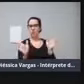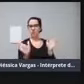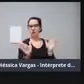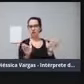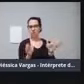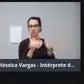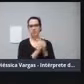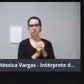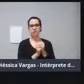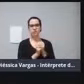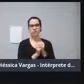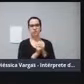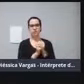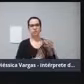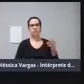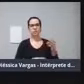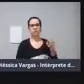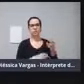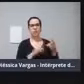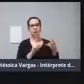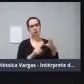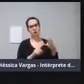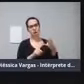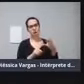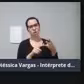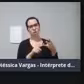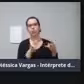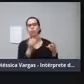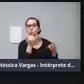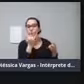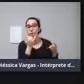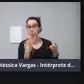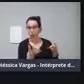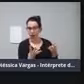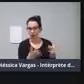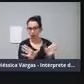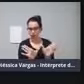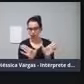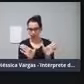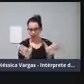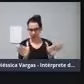com quatro pares, com quatro asas, desculpa, dois pares.